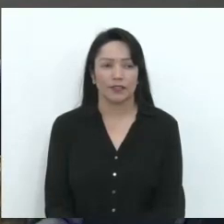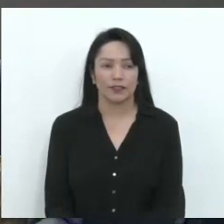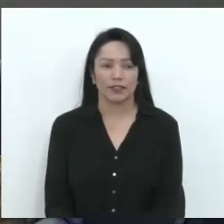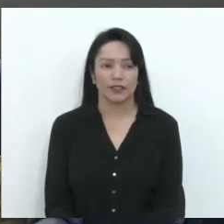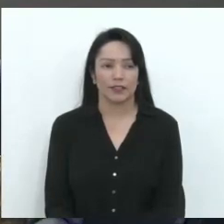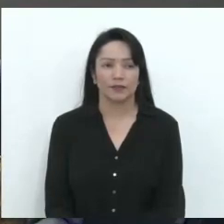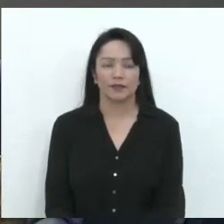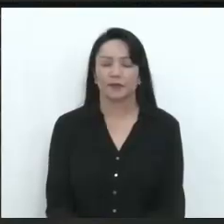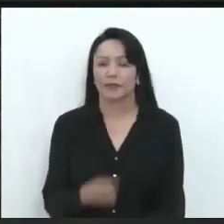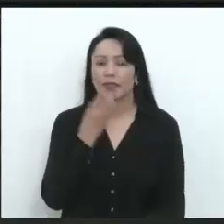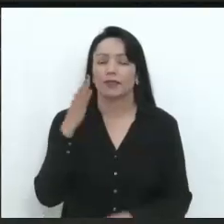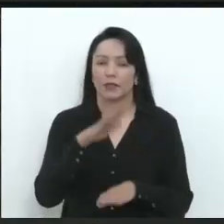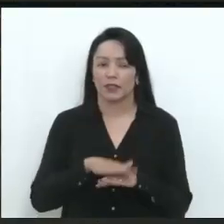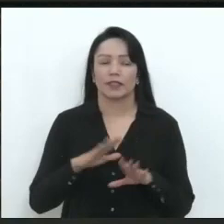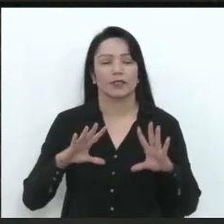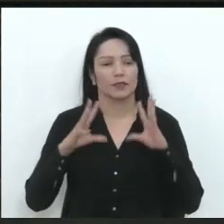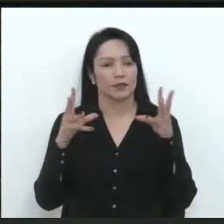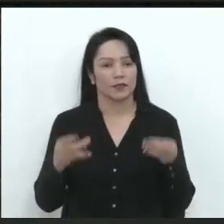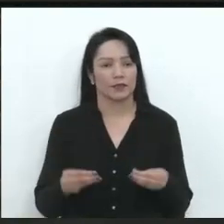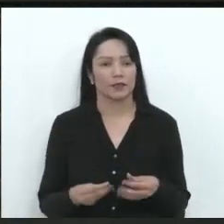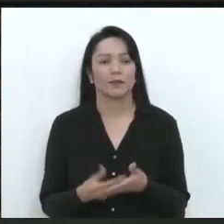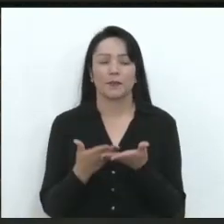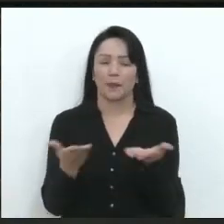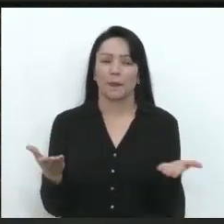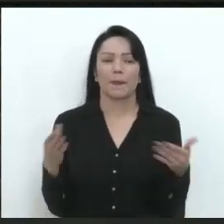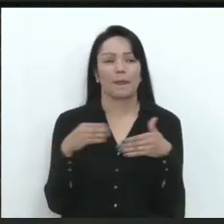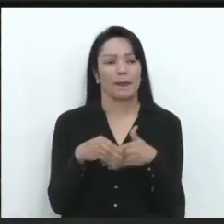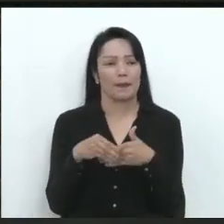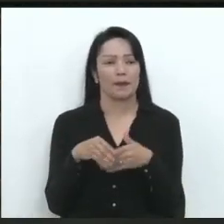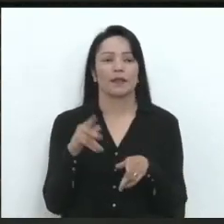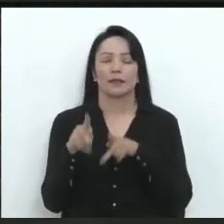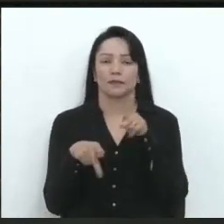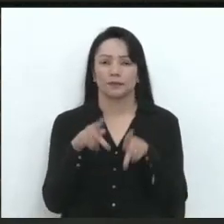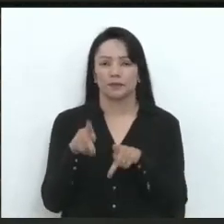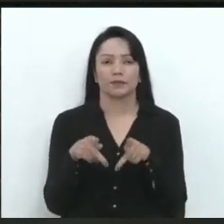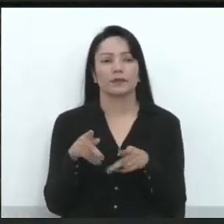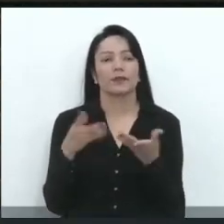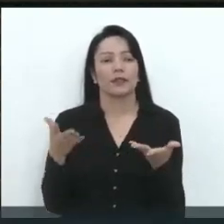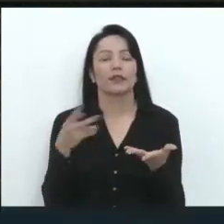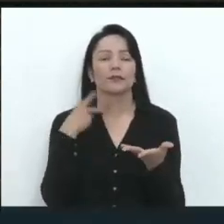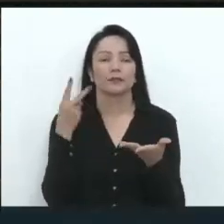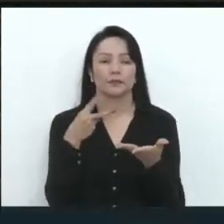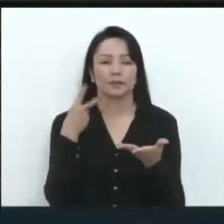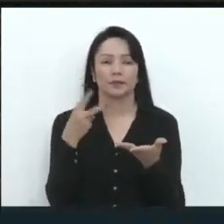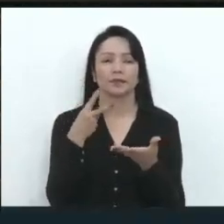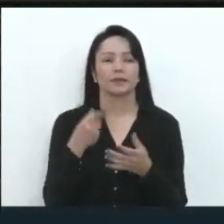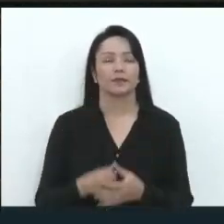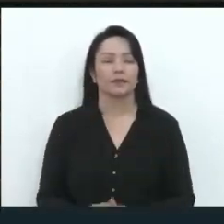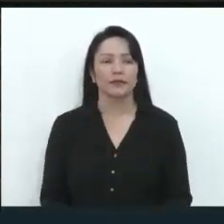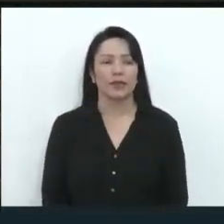Boa tarde a todos e a todas. Quero cumprimentar aqui o público presente, vereadores e vereadoras.